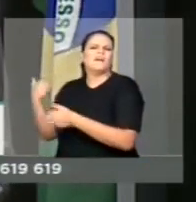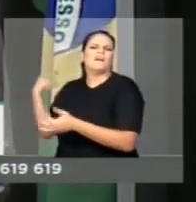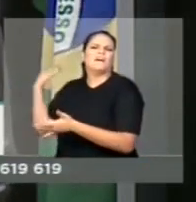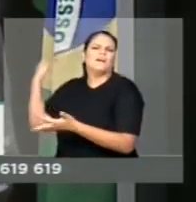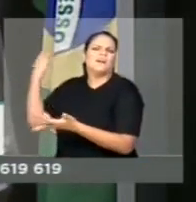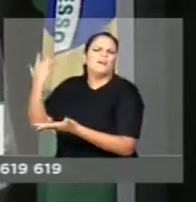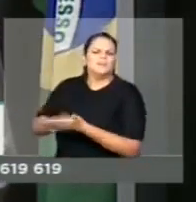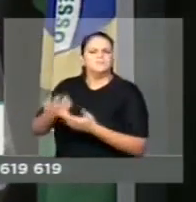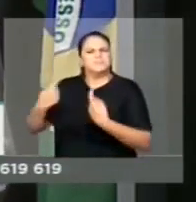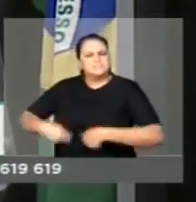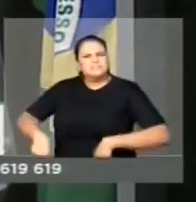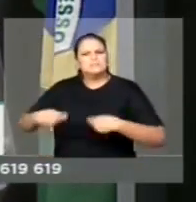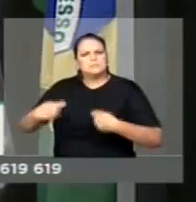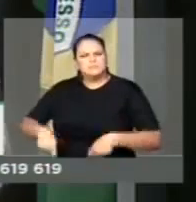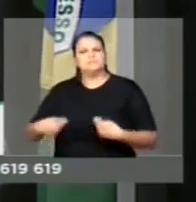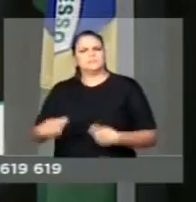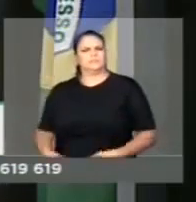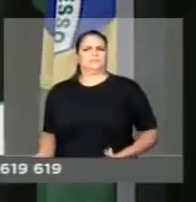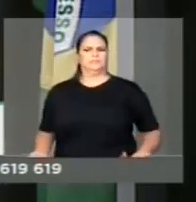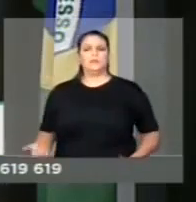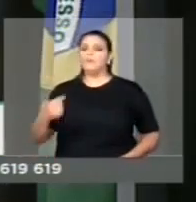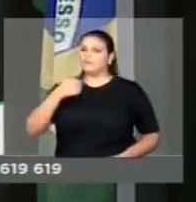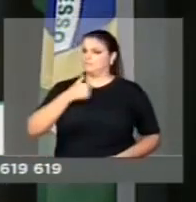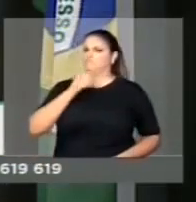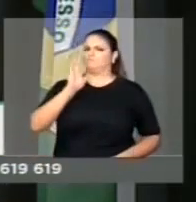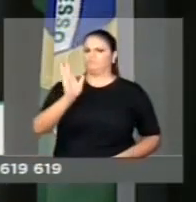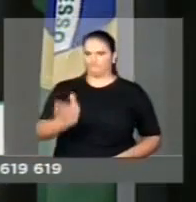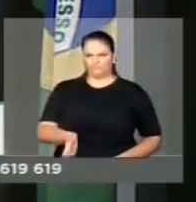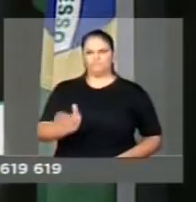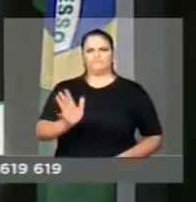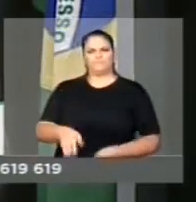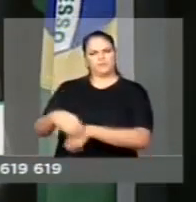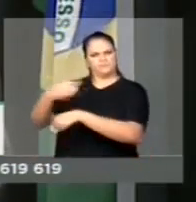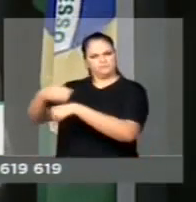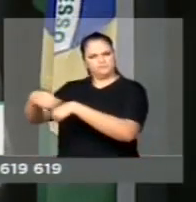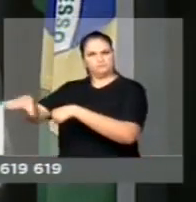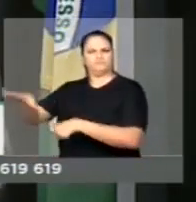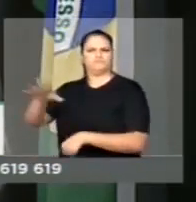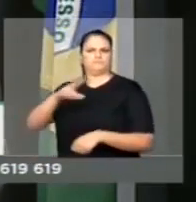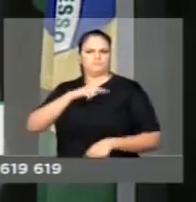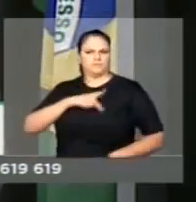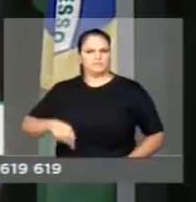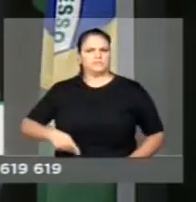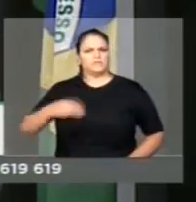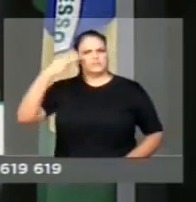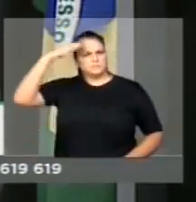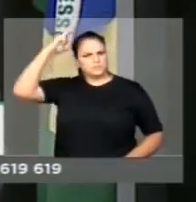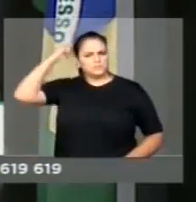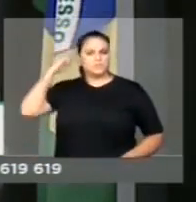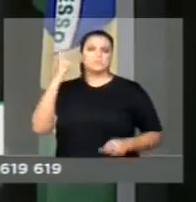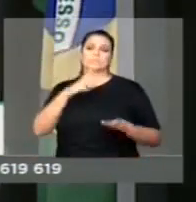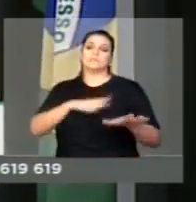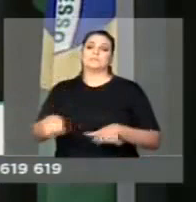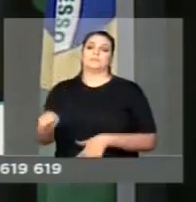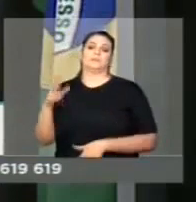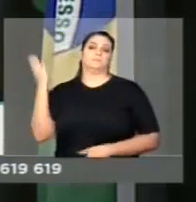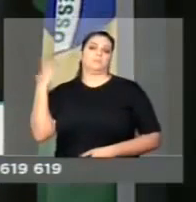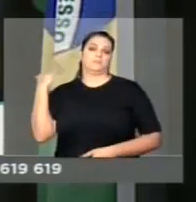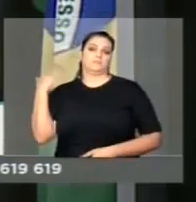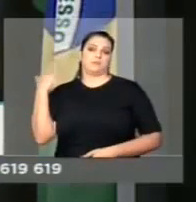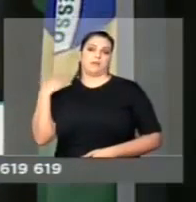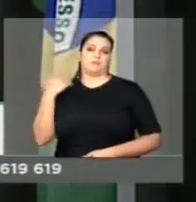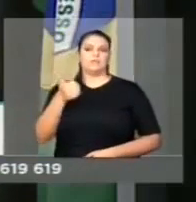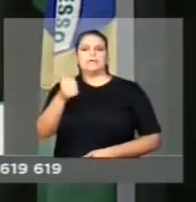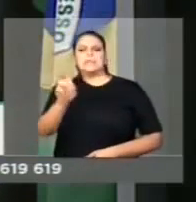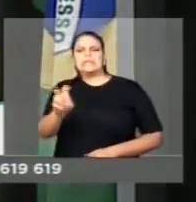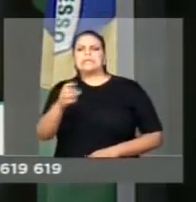governo. Em audiência com o presidente Michel Temer, na semana retrasada, apresentei estes 15 pontos emergenciais para